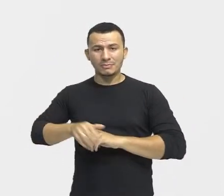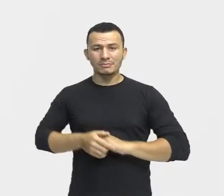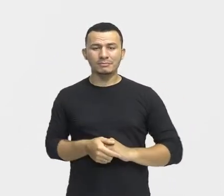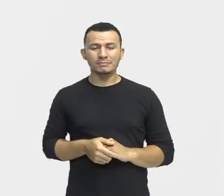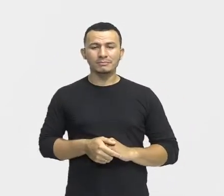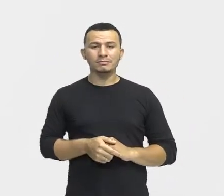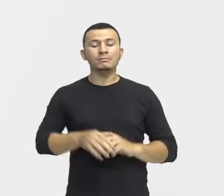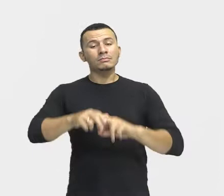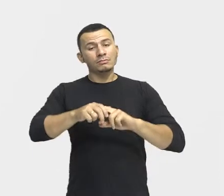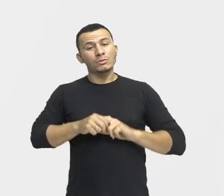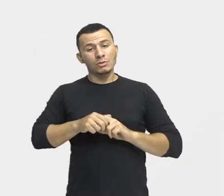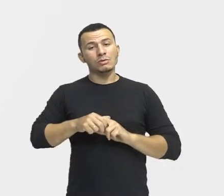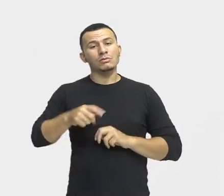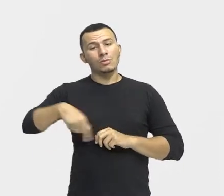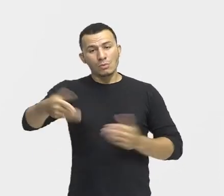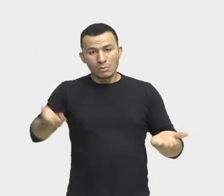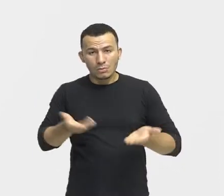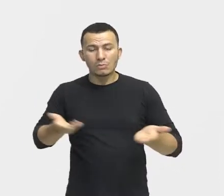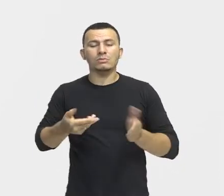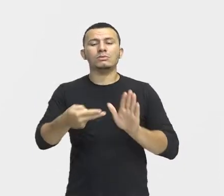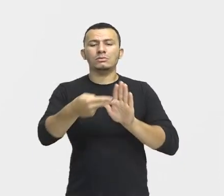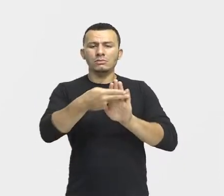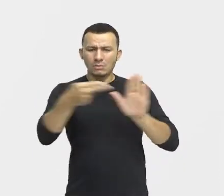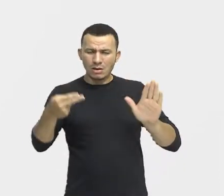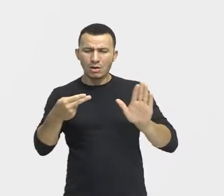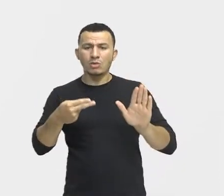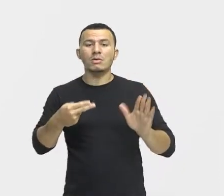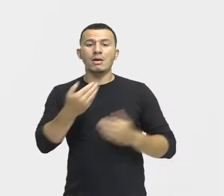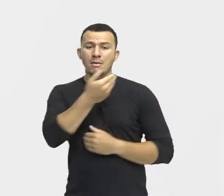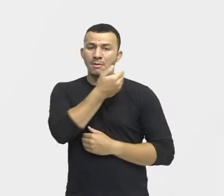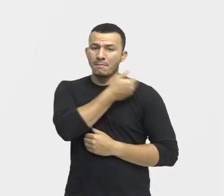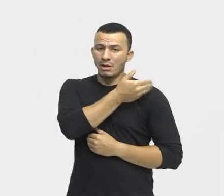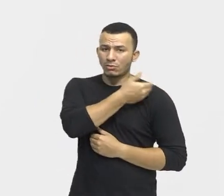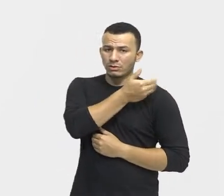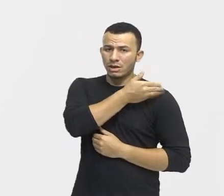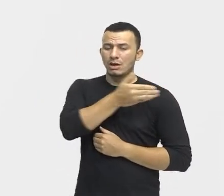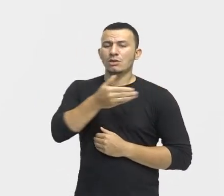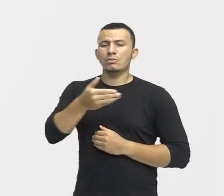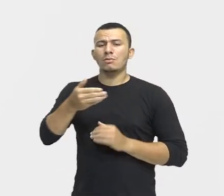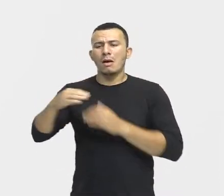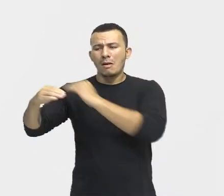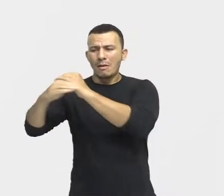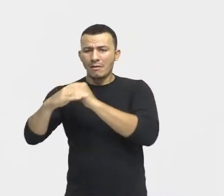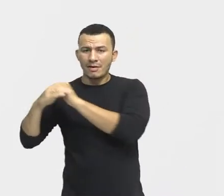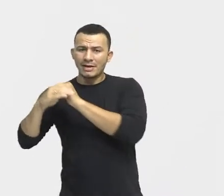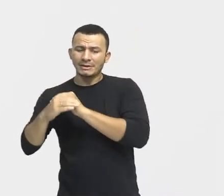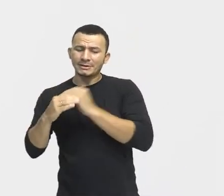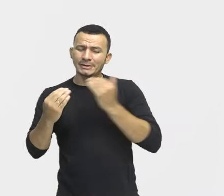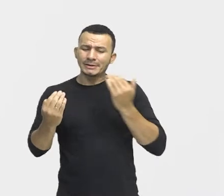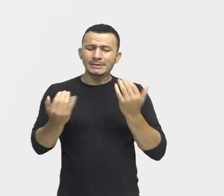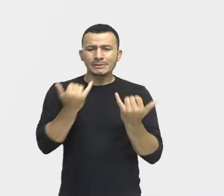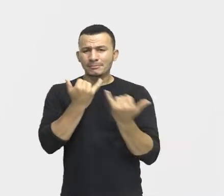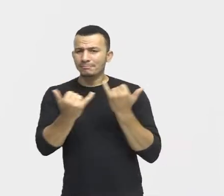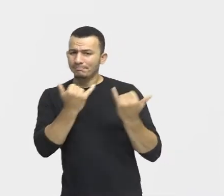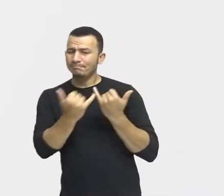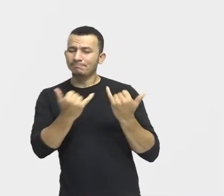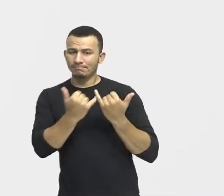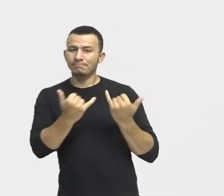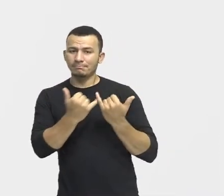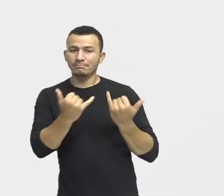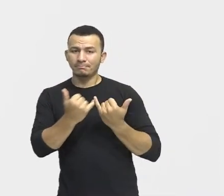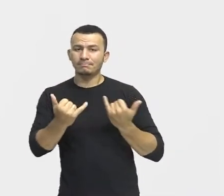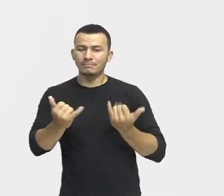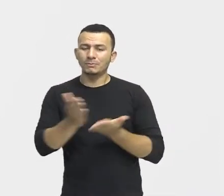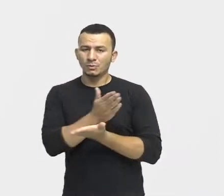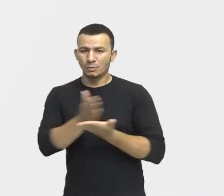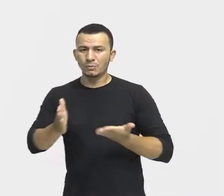vê que estereótipo e preconceito, eles não são a mesma coisa, mas estão relacionados na maioria